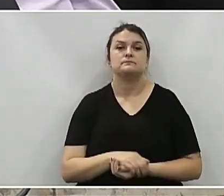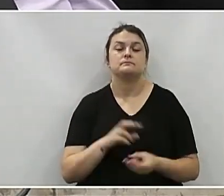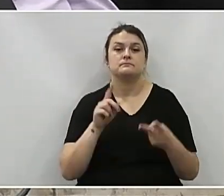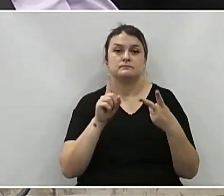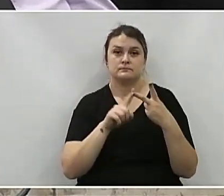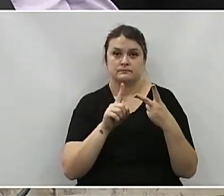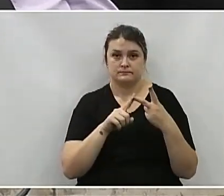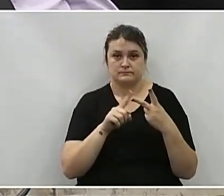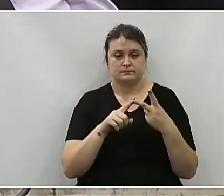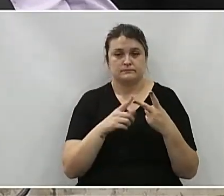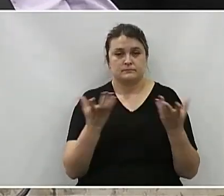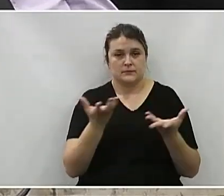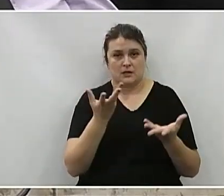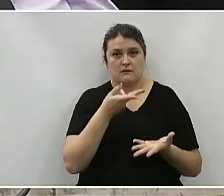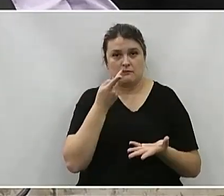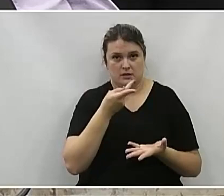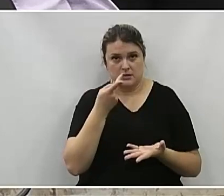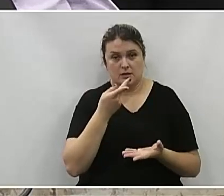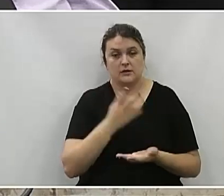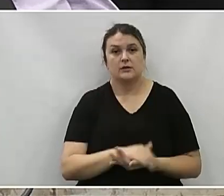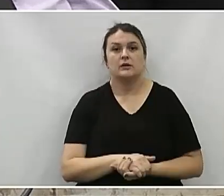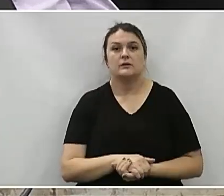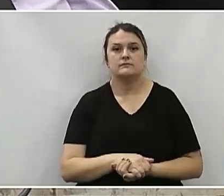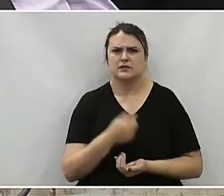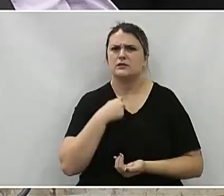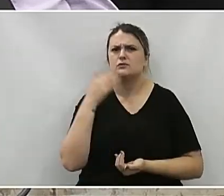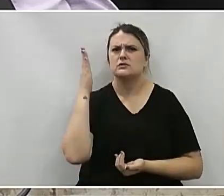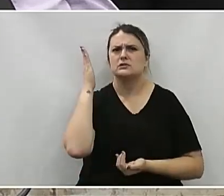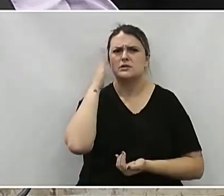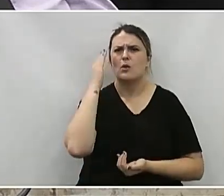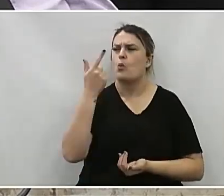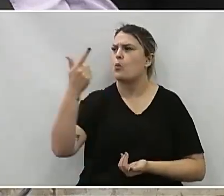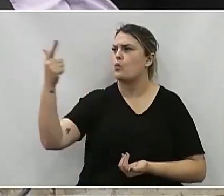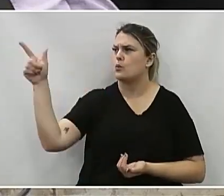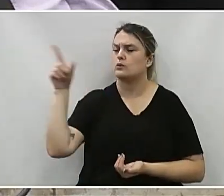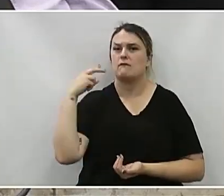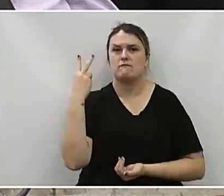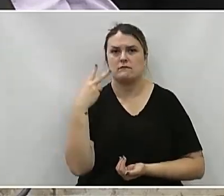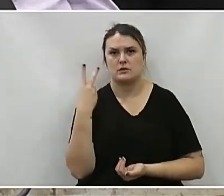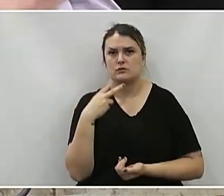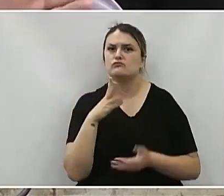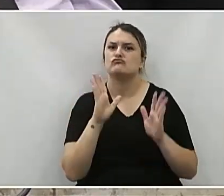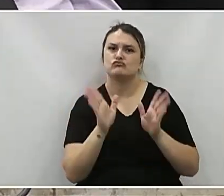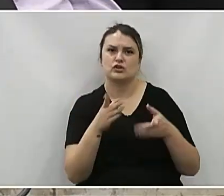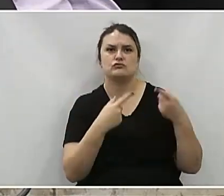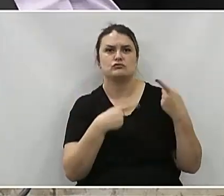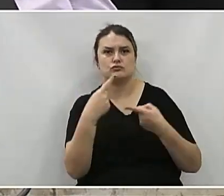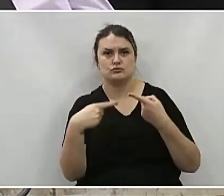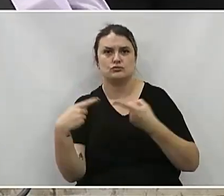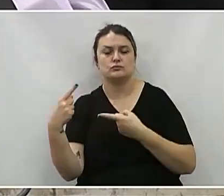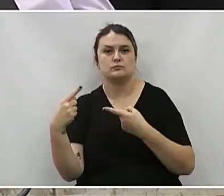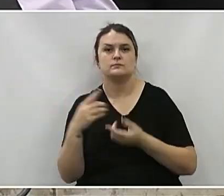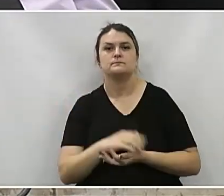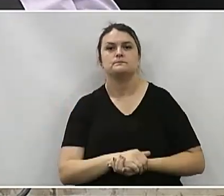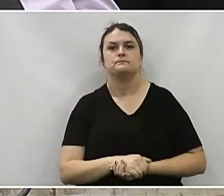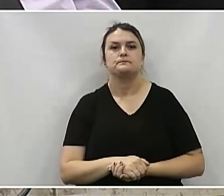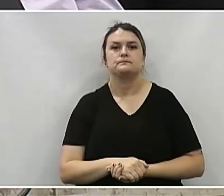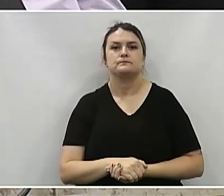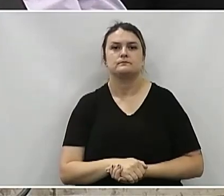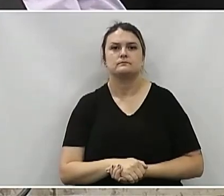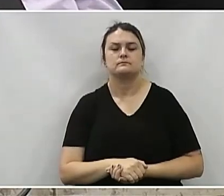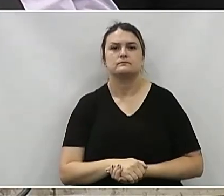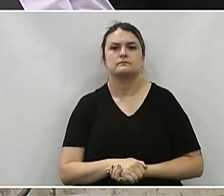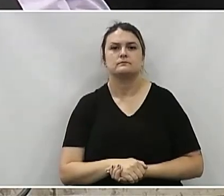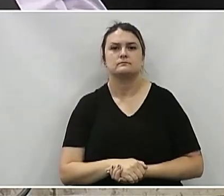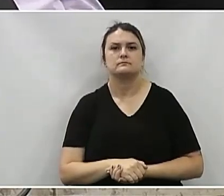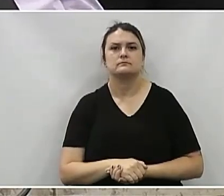coisa que eu quero pontuar aqui e eu sei que mais vereadores eh a gente já discutiu hoje de manhã Eh o